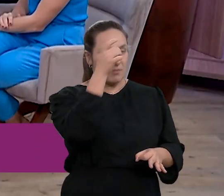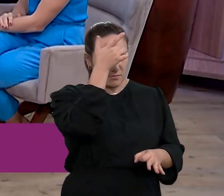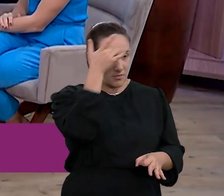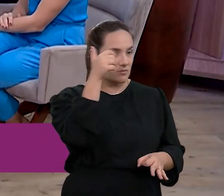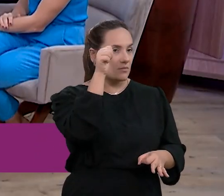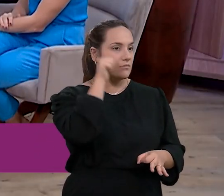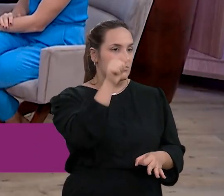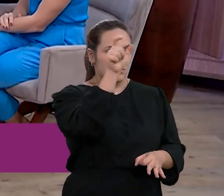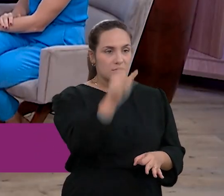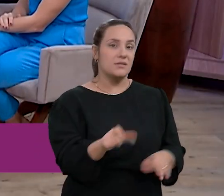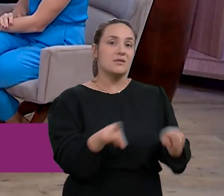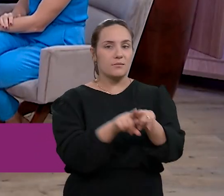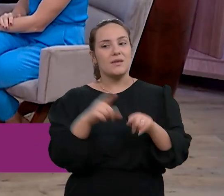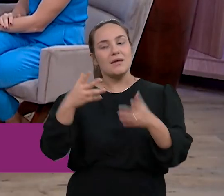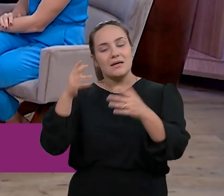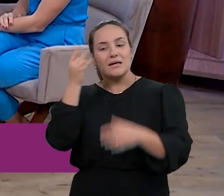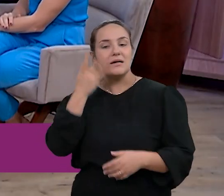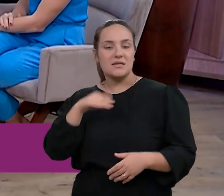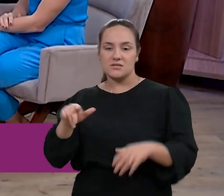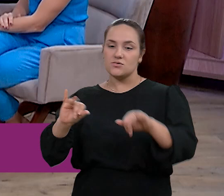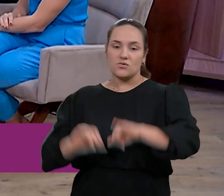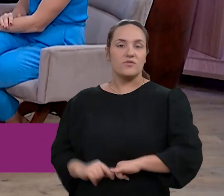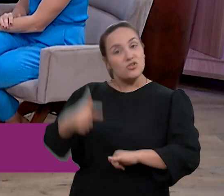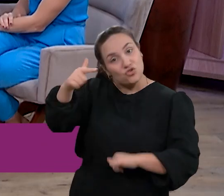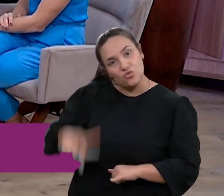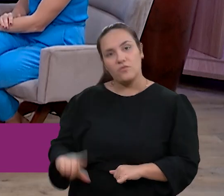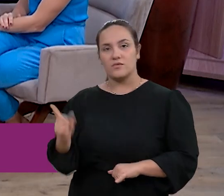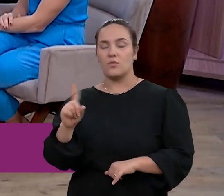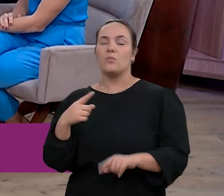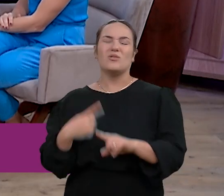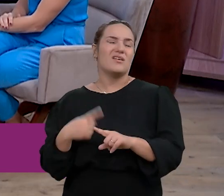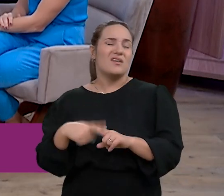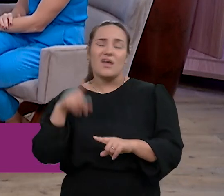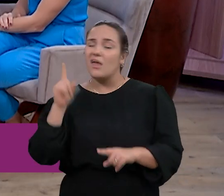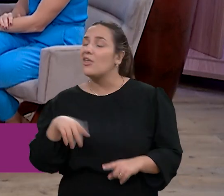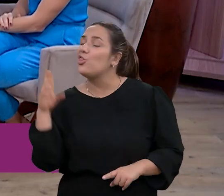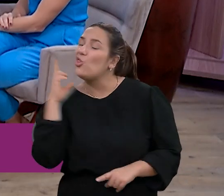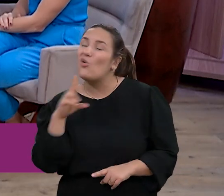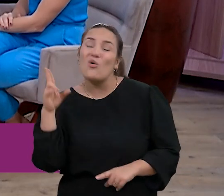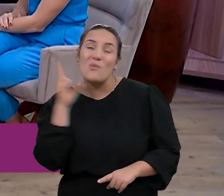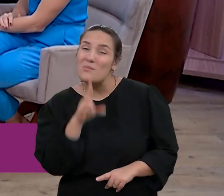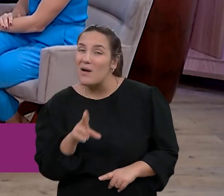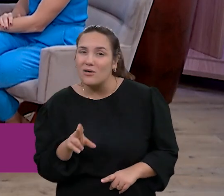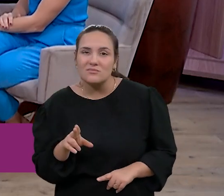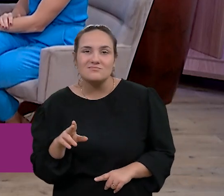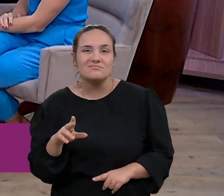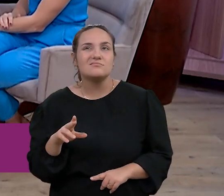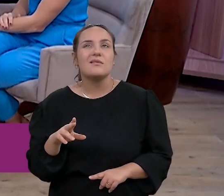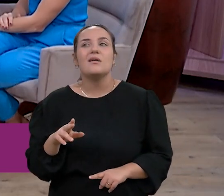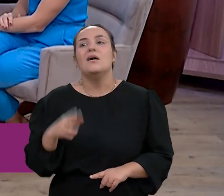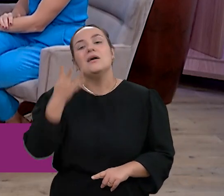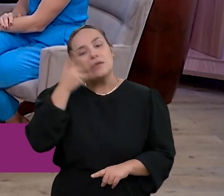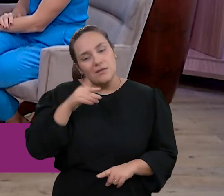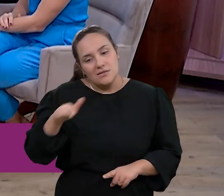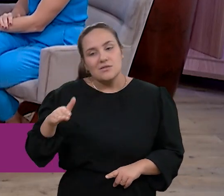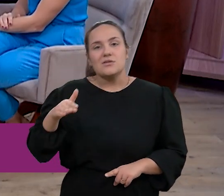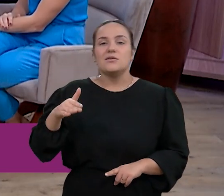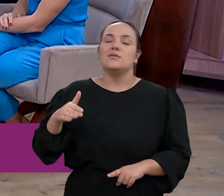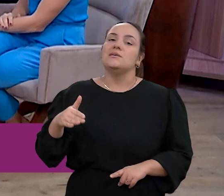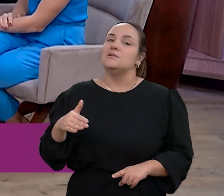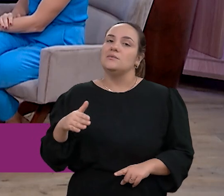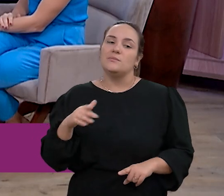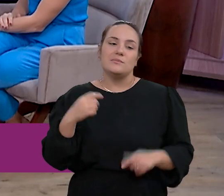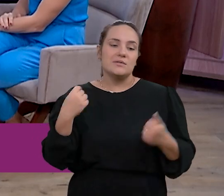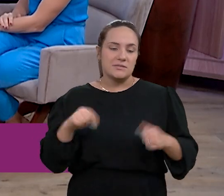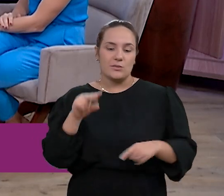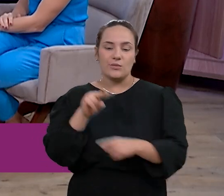criança de fato não seja vítima novamente é muito comum infelizmente que haja uma revitimização da criança por processos